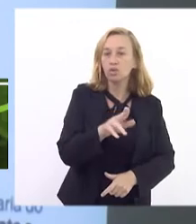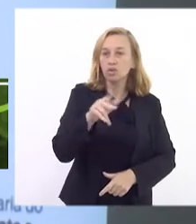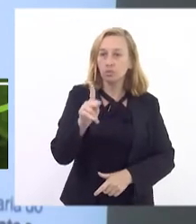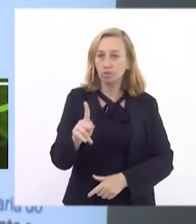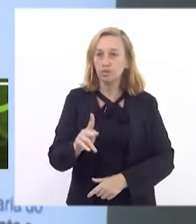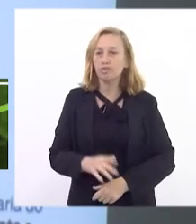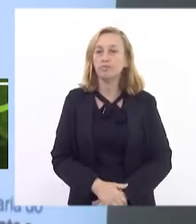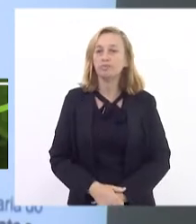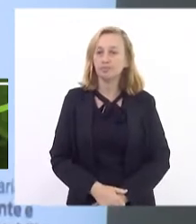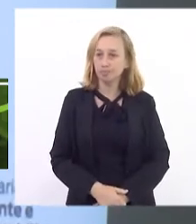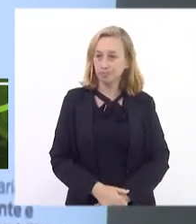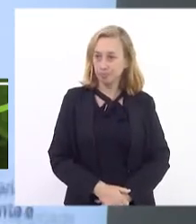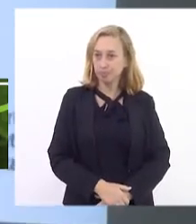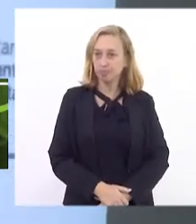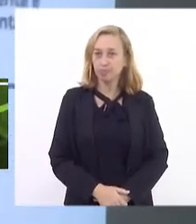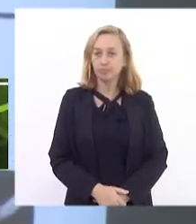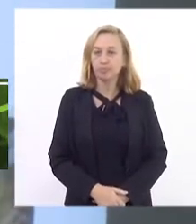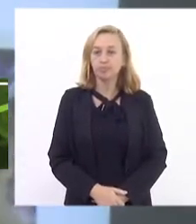passar.